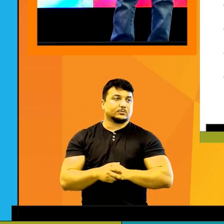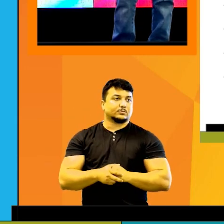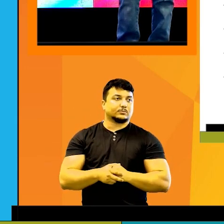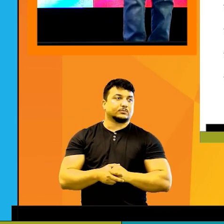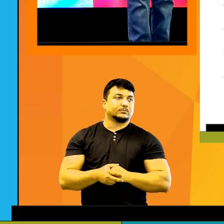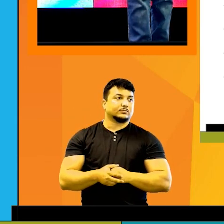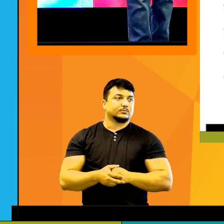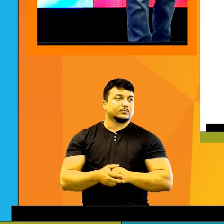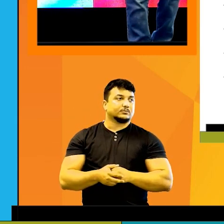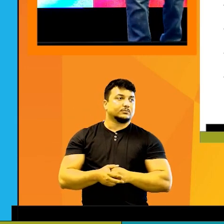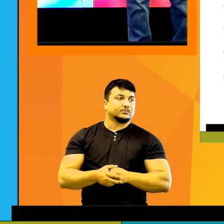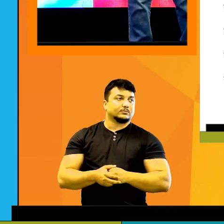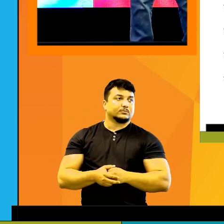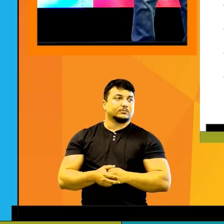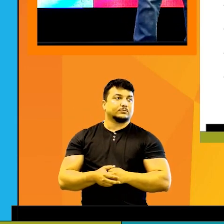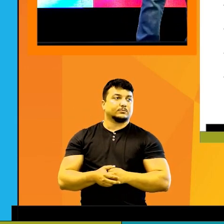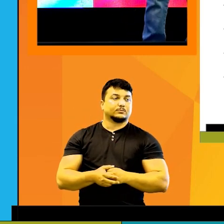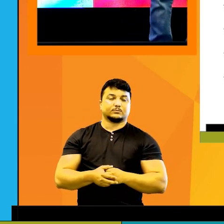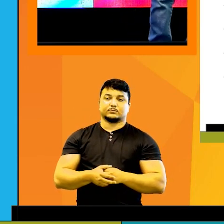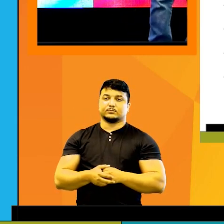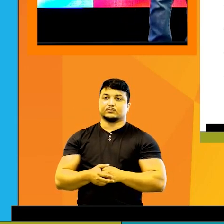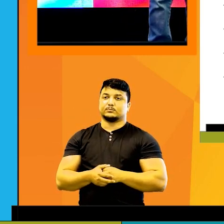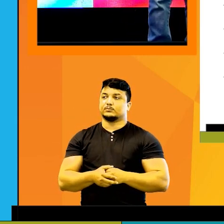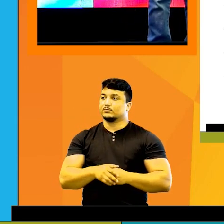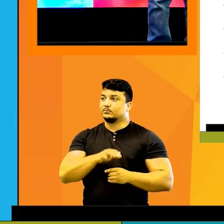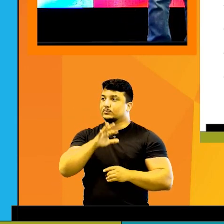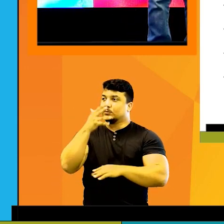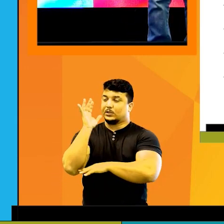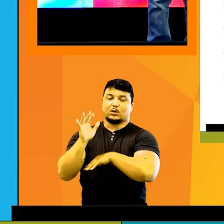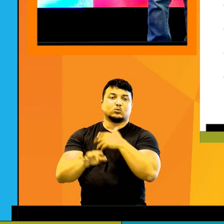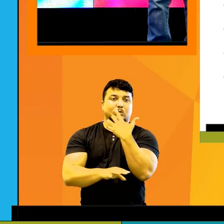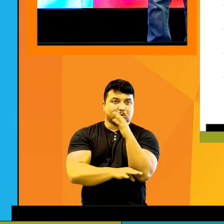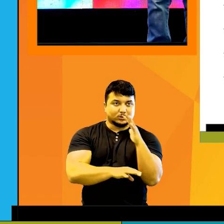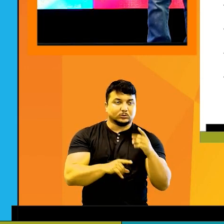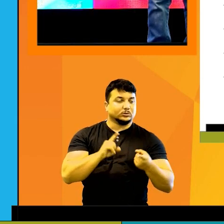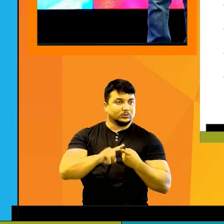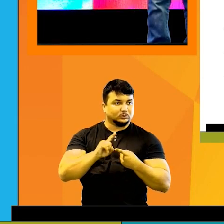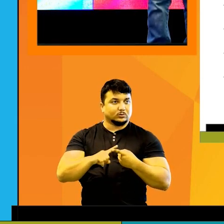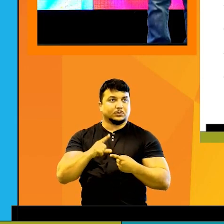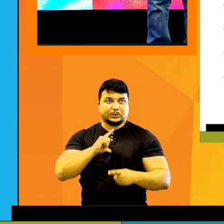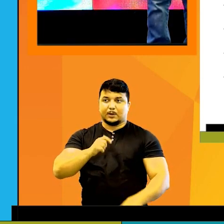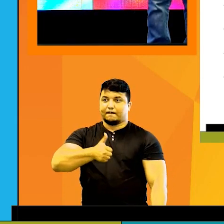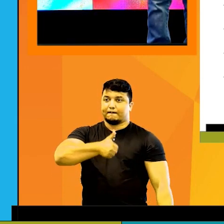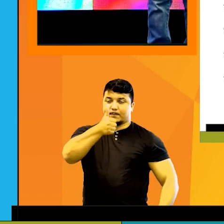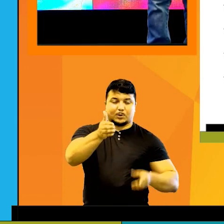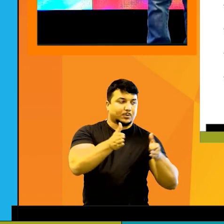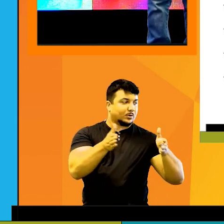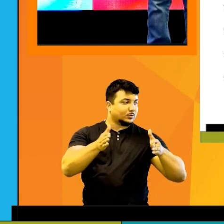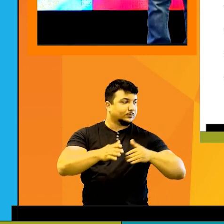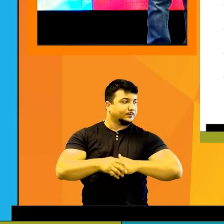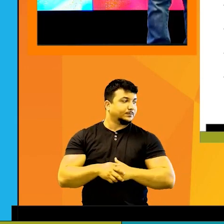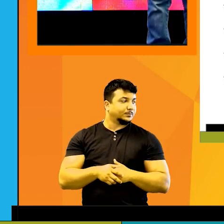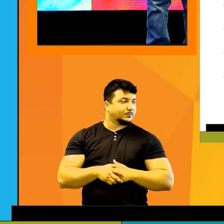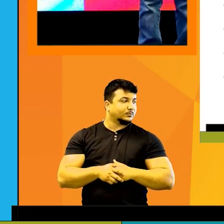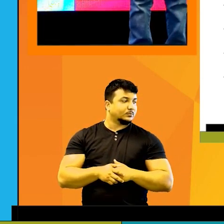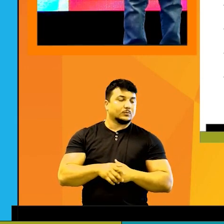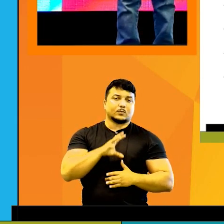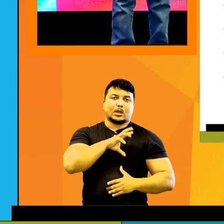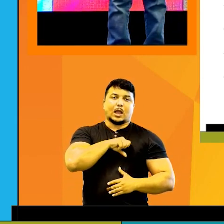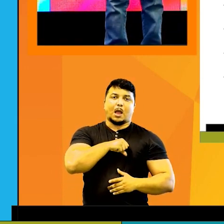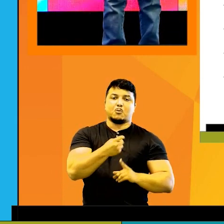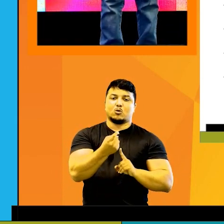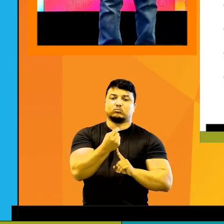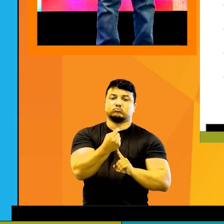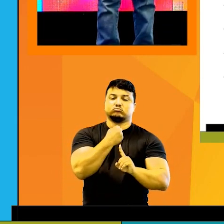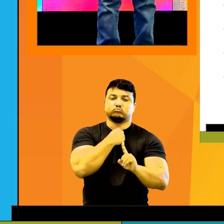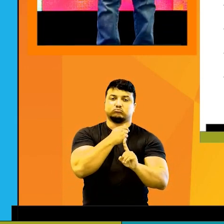do porto. Culto à natureza, você também associa à primeira geração. Amor platônico,